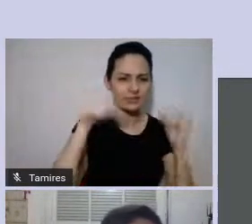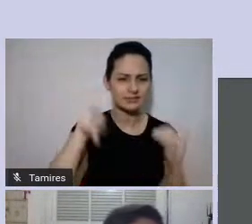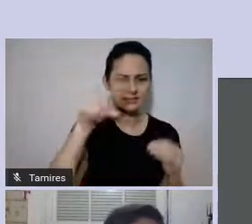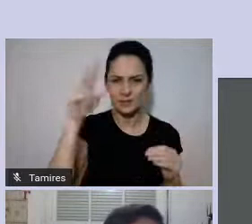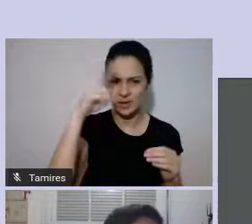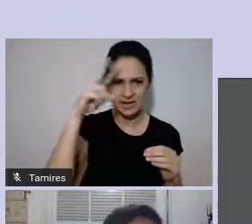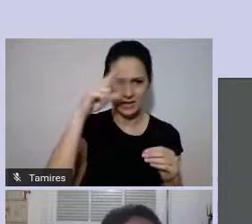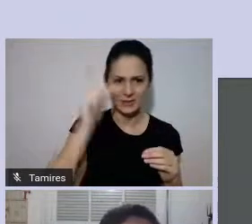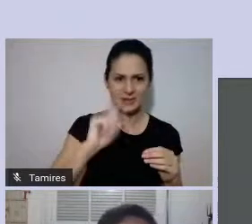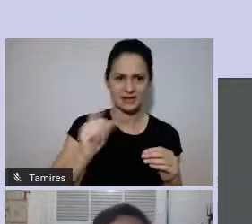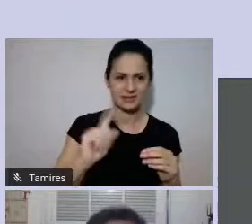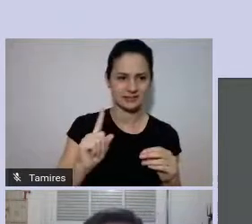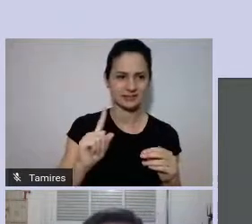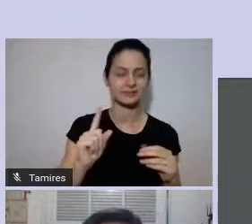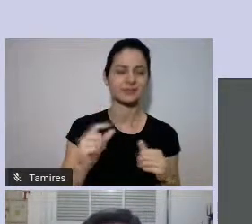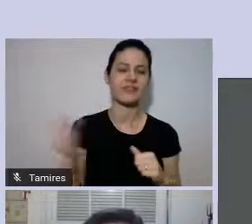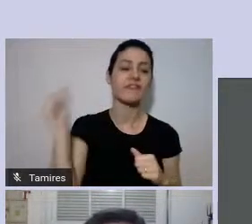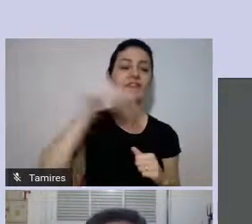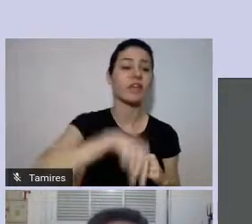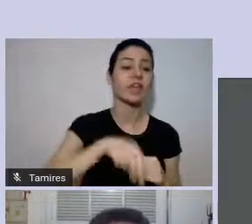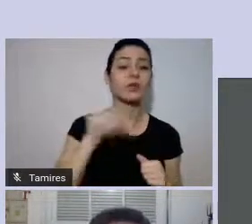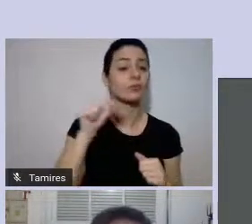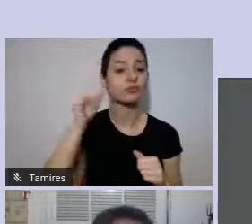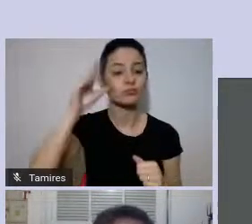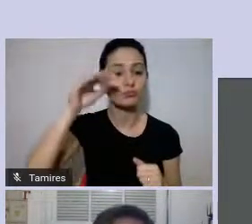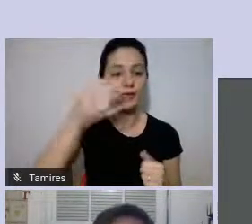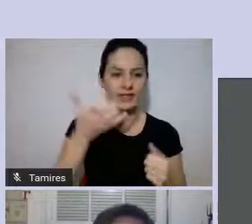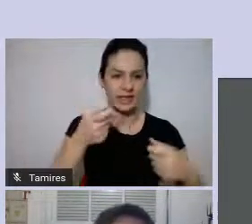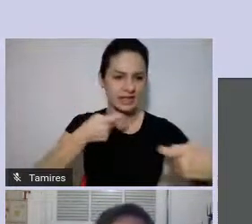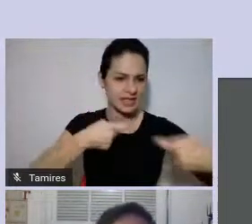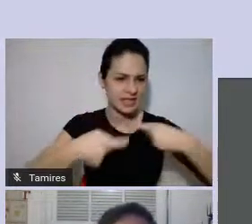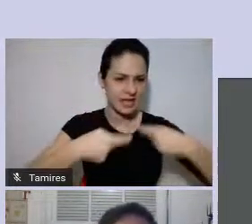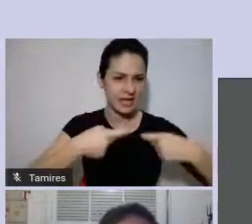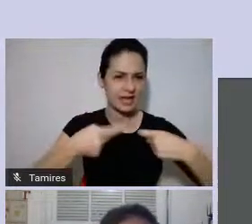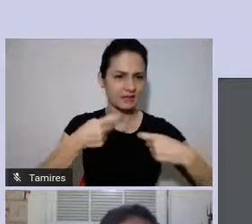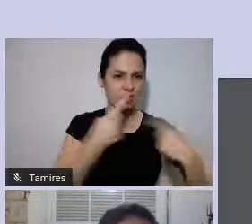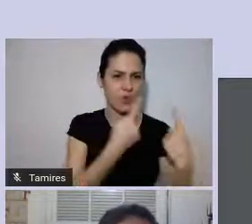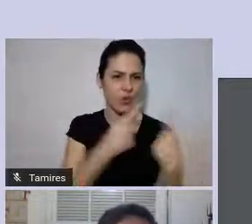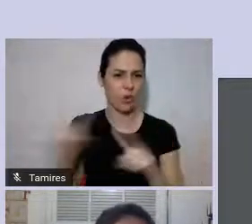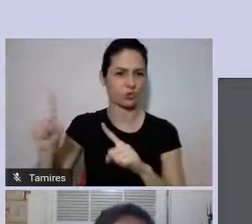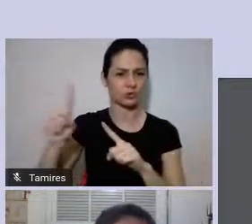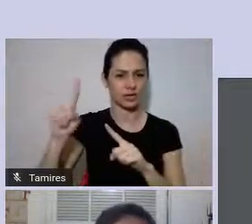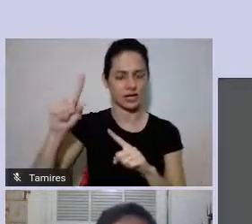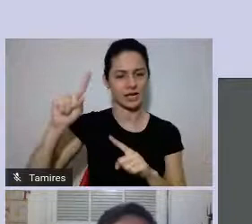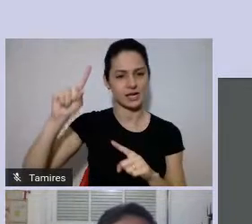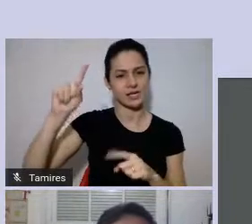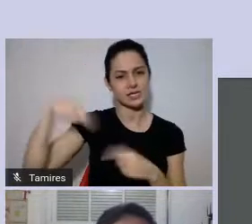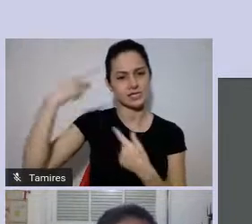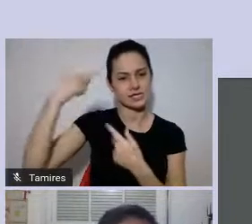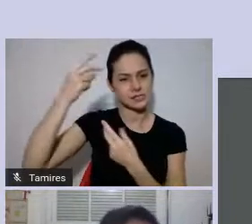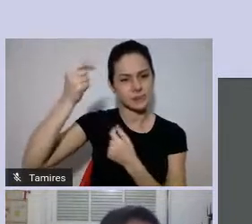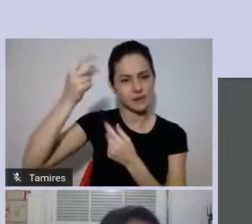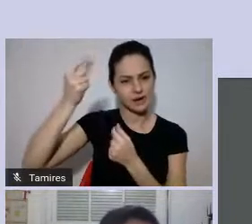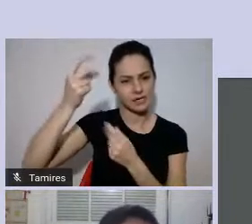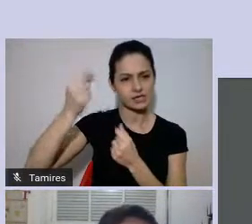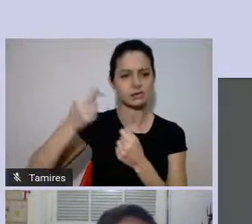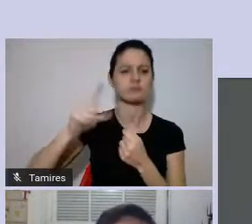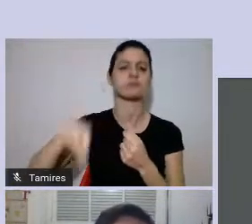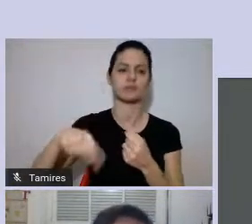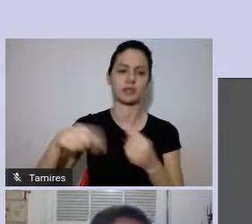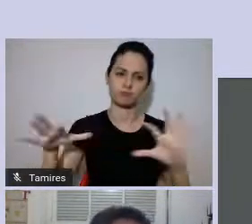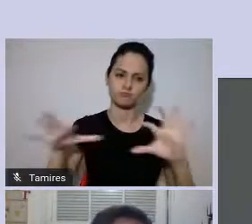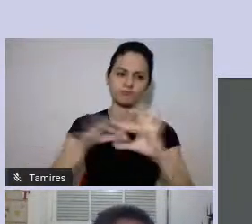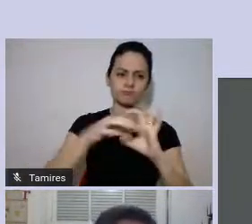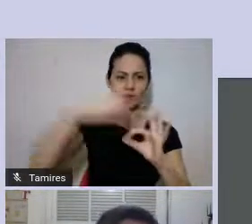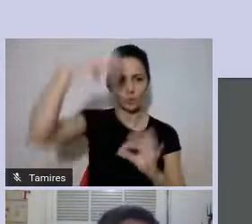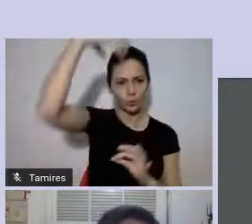vieram aqui interessados em, primeiro, uma guerra contra o Império Espanhol. Temos que lembrar que esse é um momento de unificação das coroas